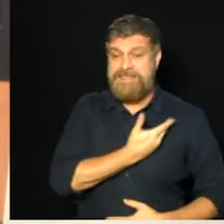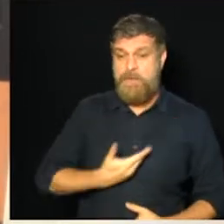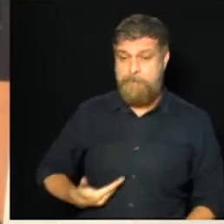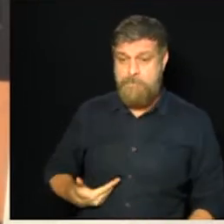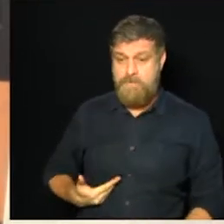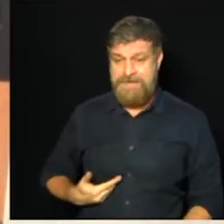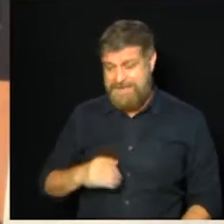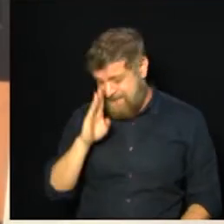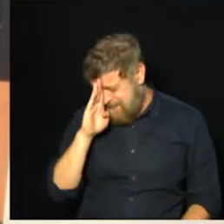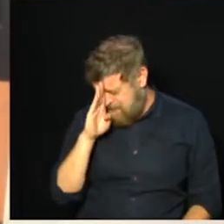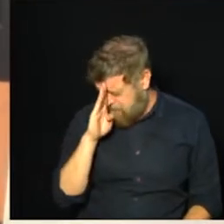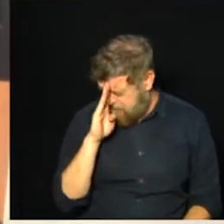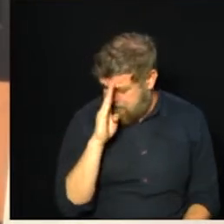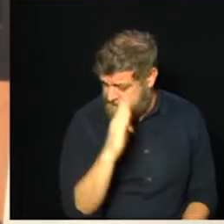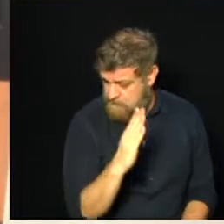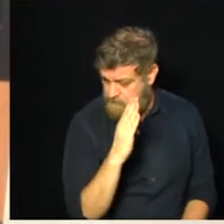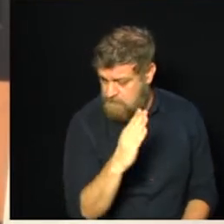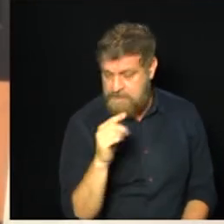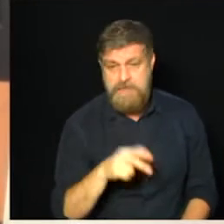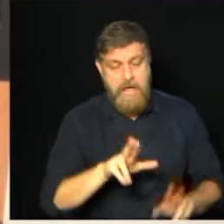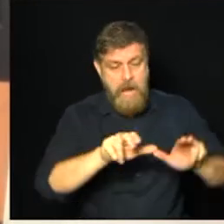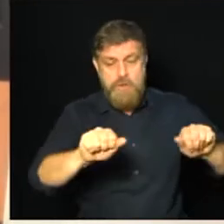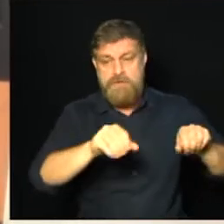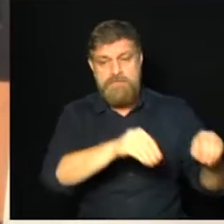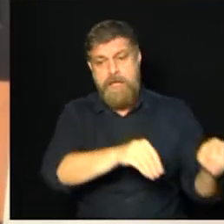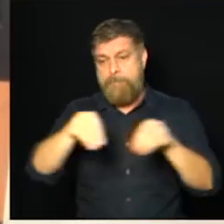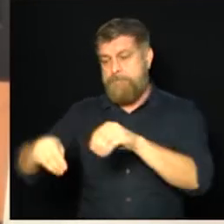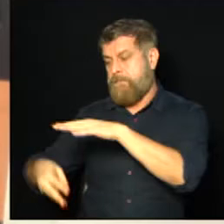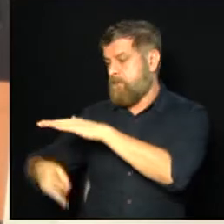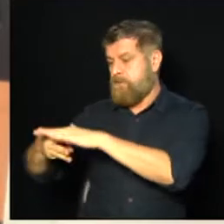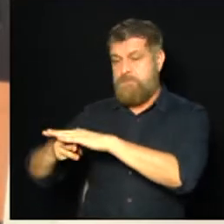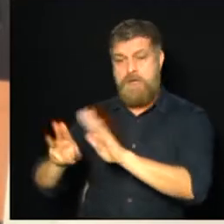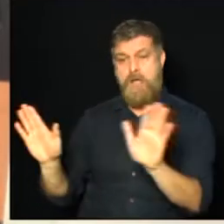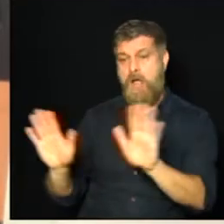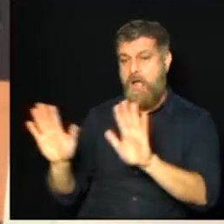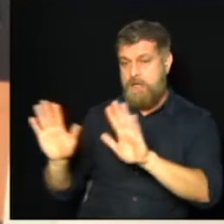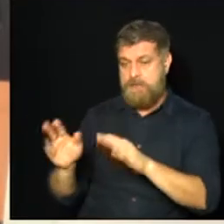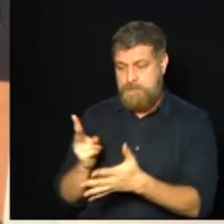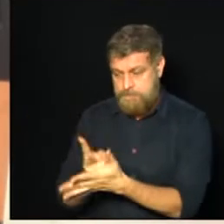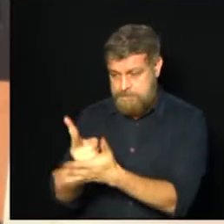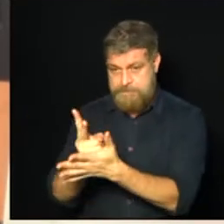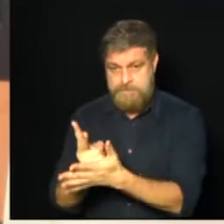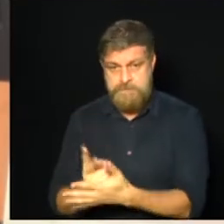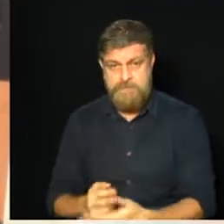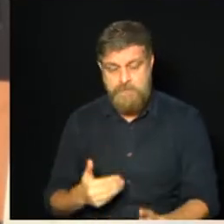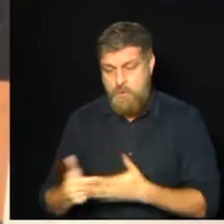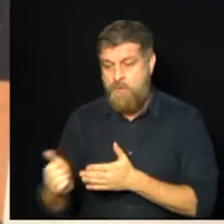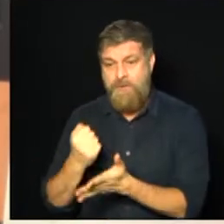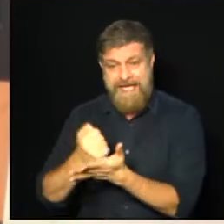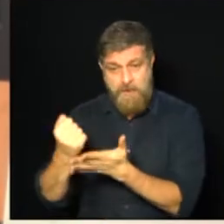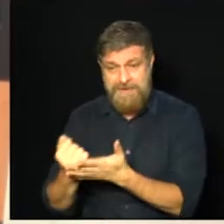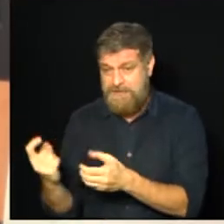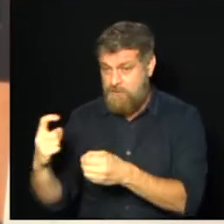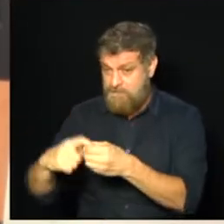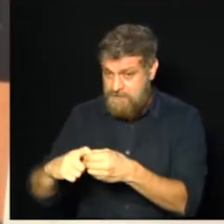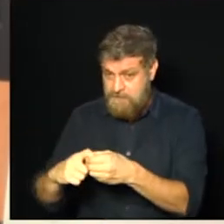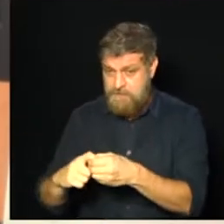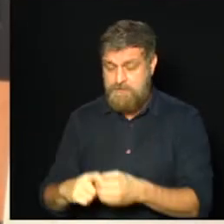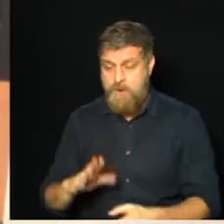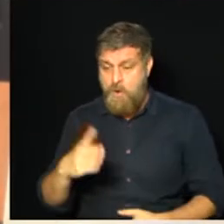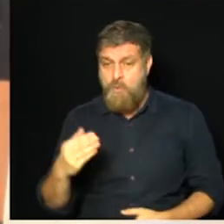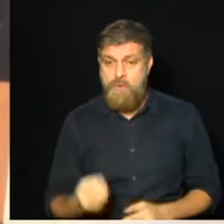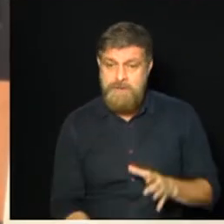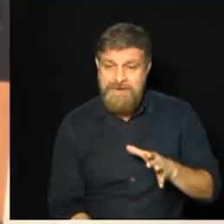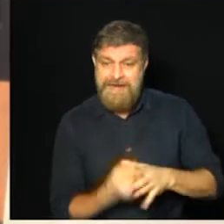como prioridade e essa nunca seria transferível para ninguém, independente do tipo de vínculo que eu faça. Então, quando foi feita